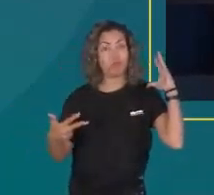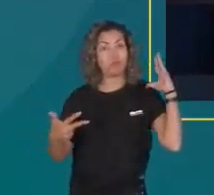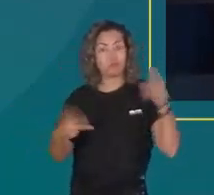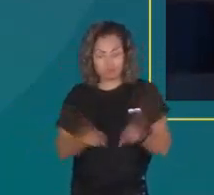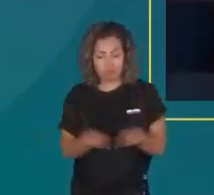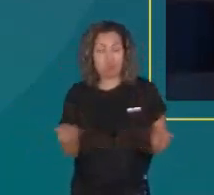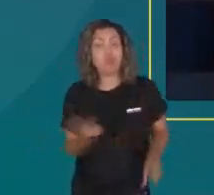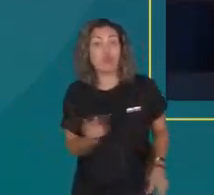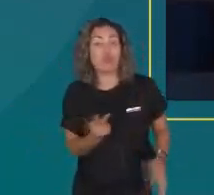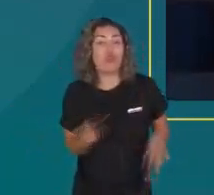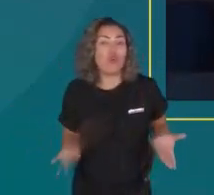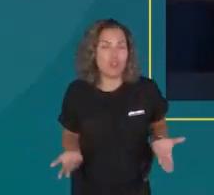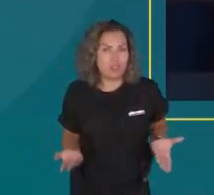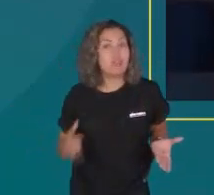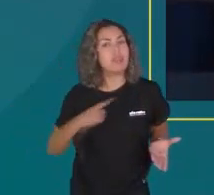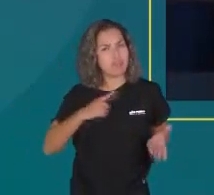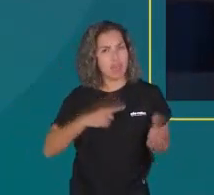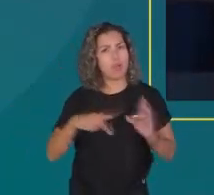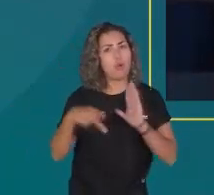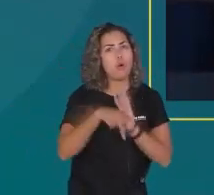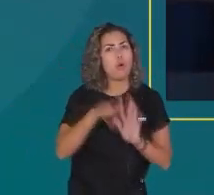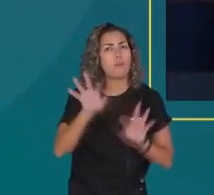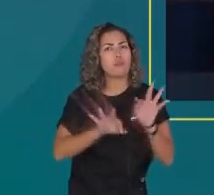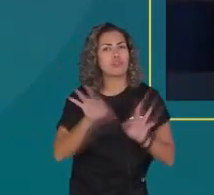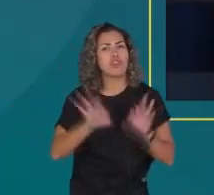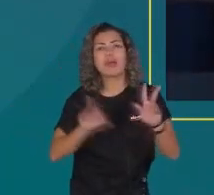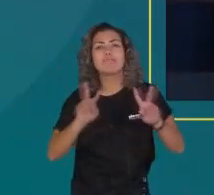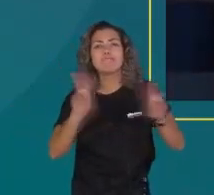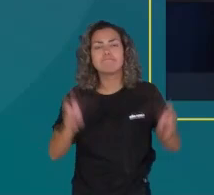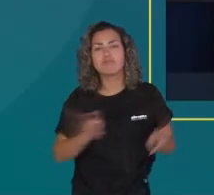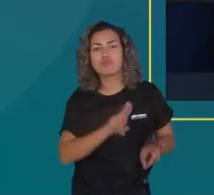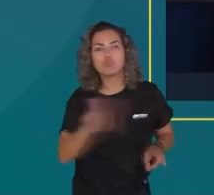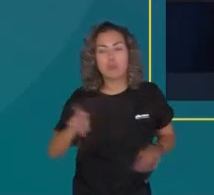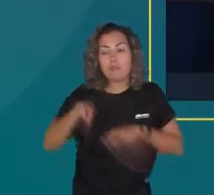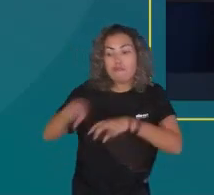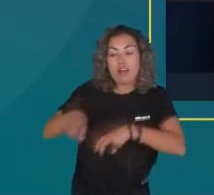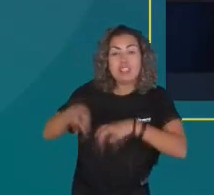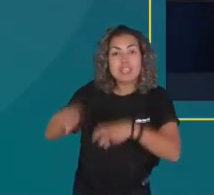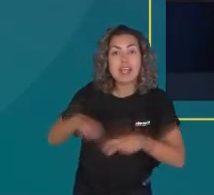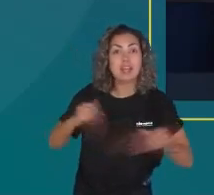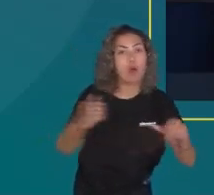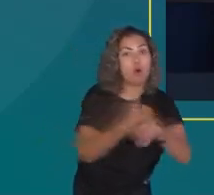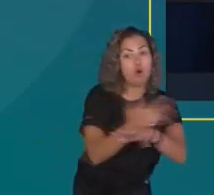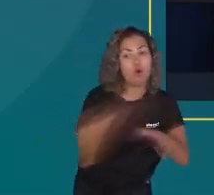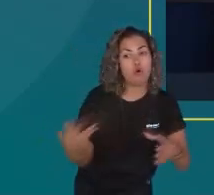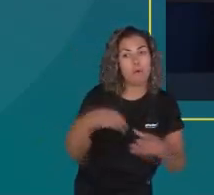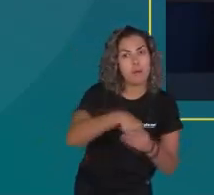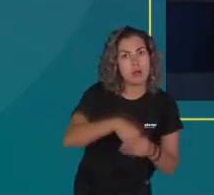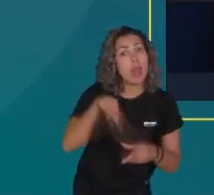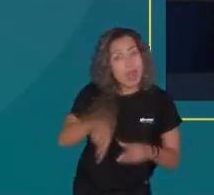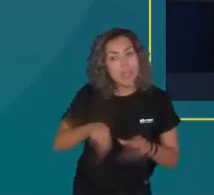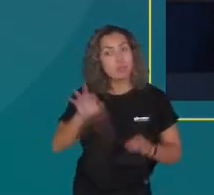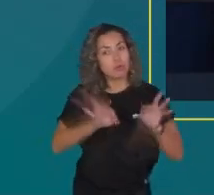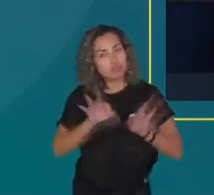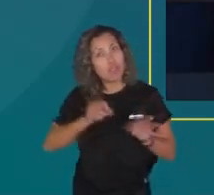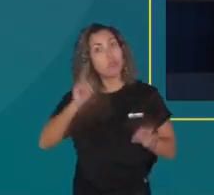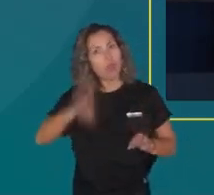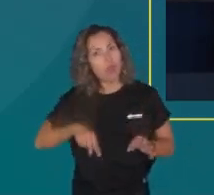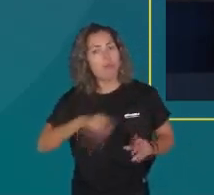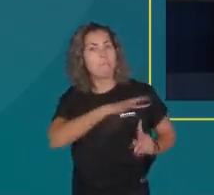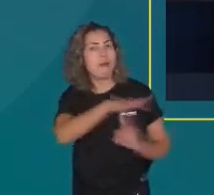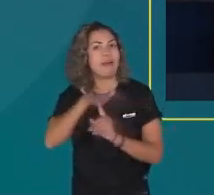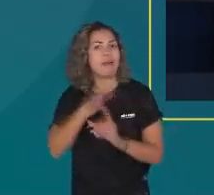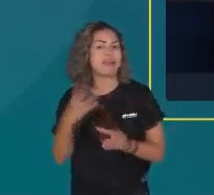Fazenda Urbana, onde esse projeto é dentro de um parque, mostrando que é possível produzir